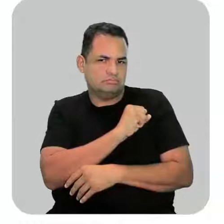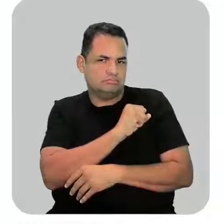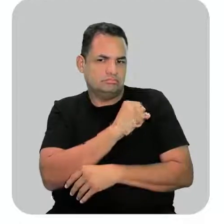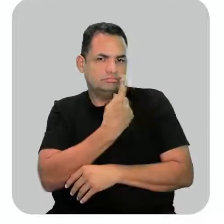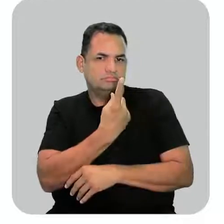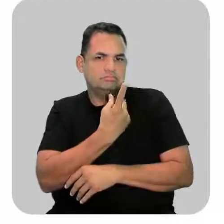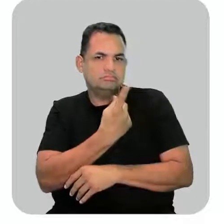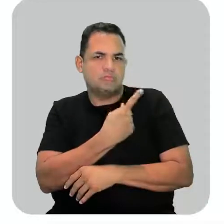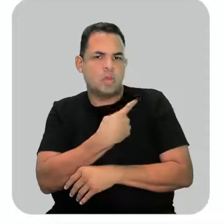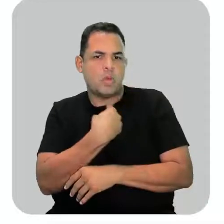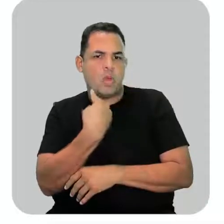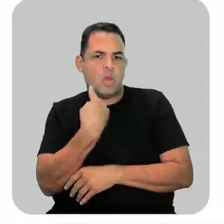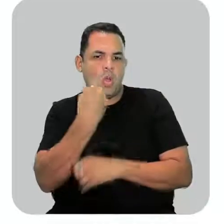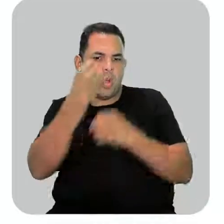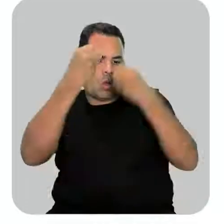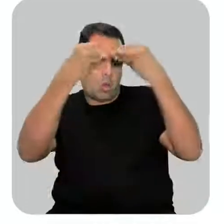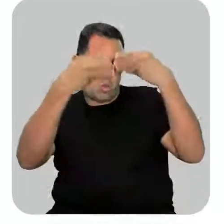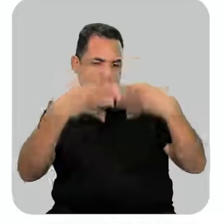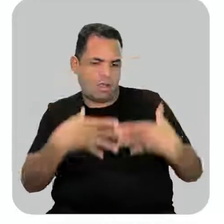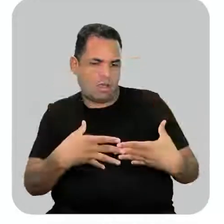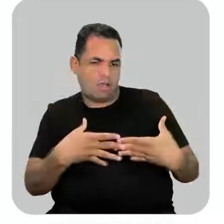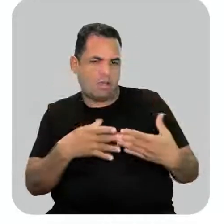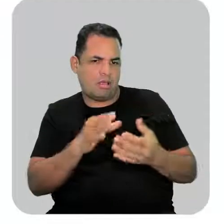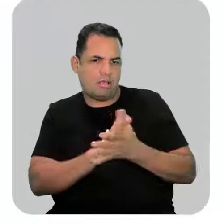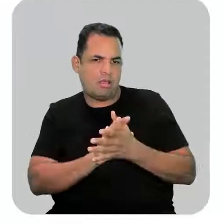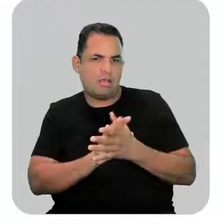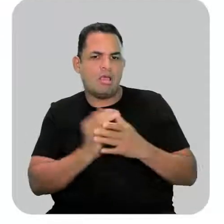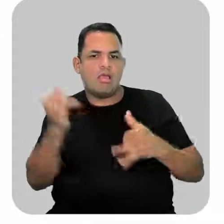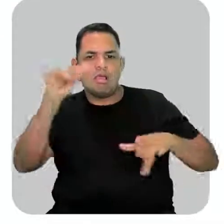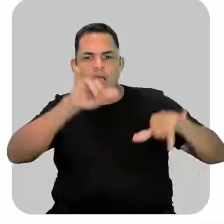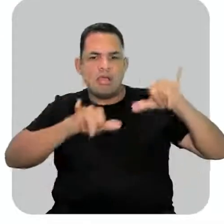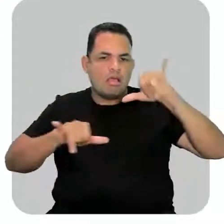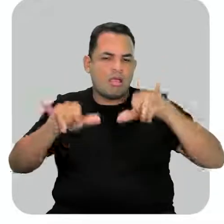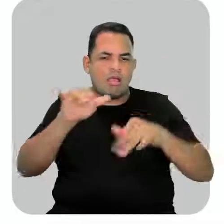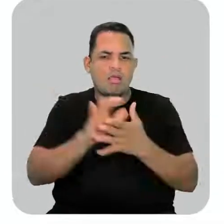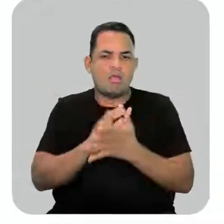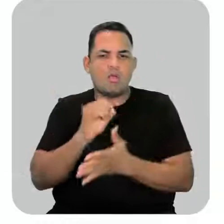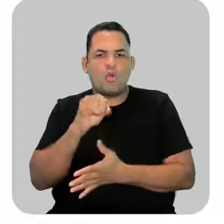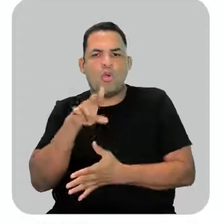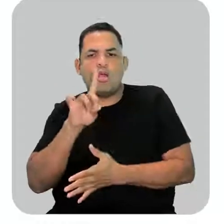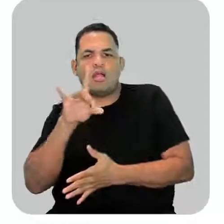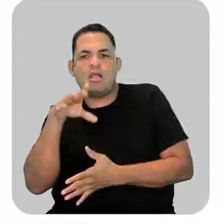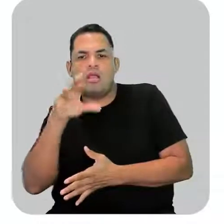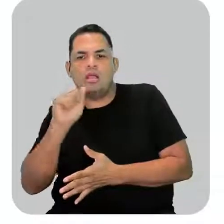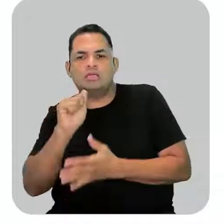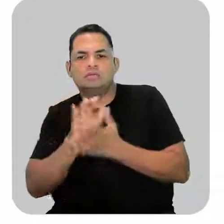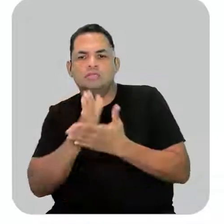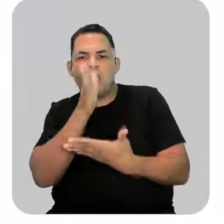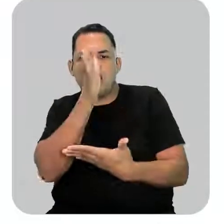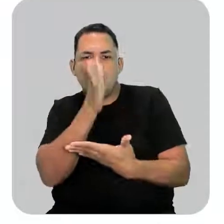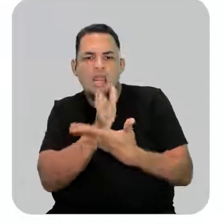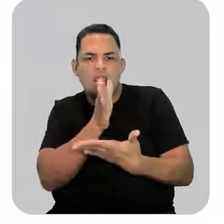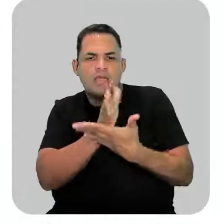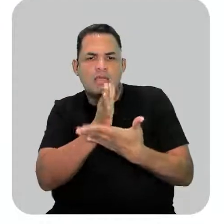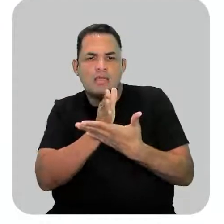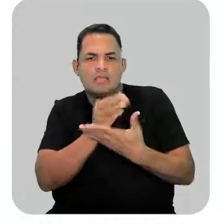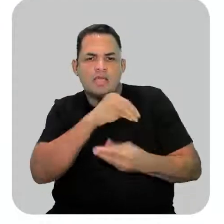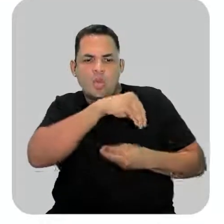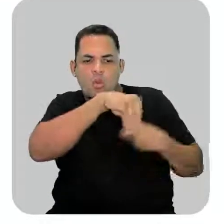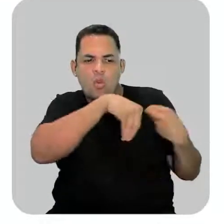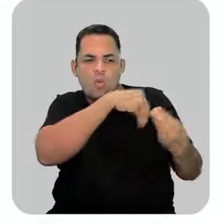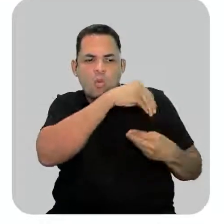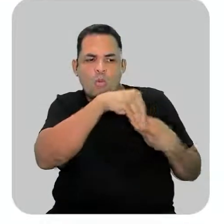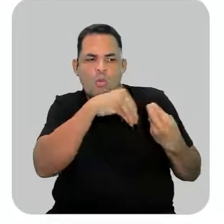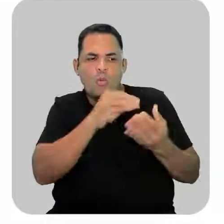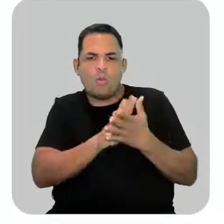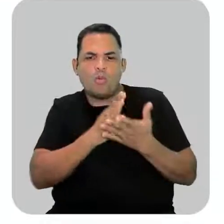nós falamos que a química orgânica, ela divide os seus compostos em funções. Cada função orgânica